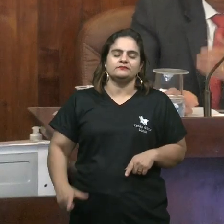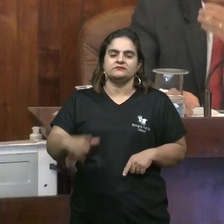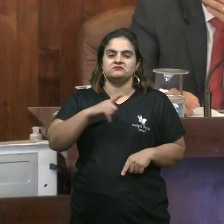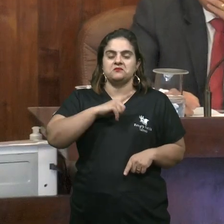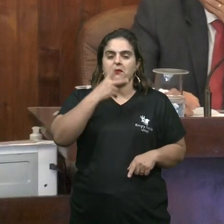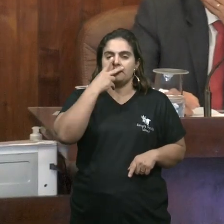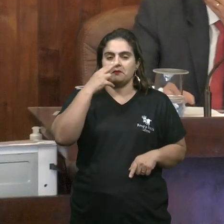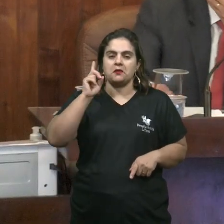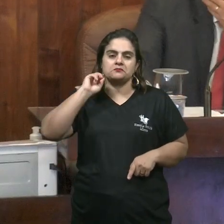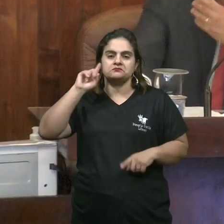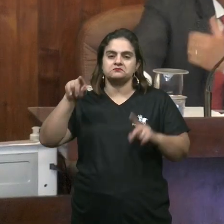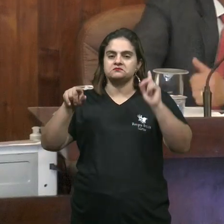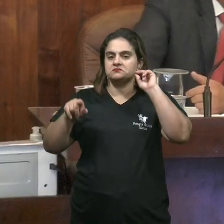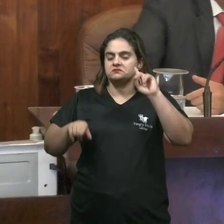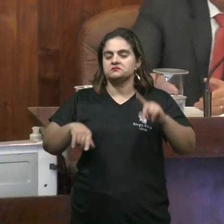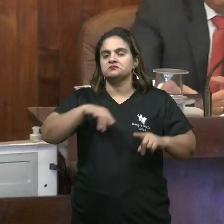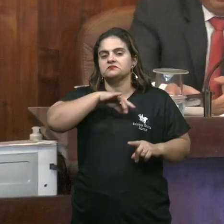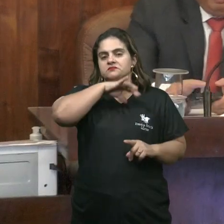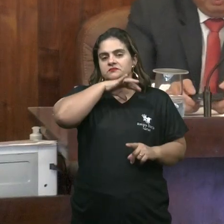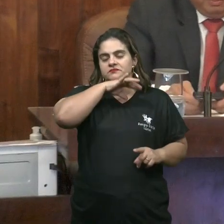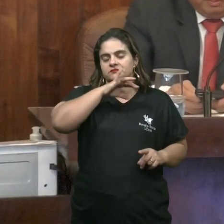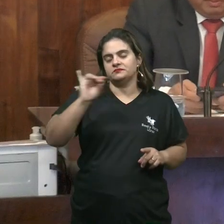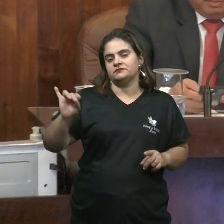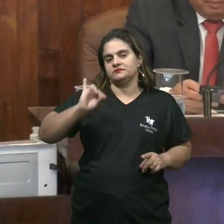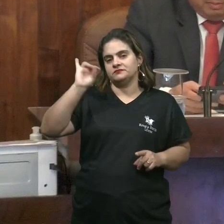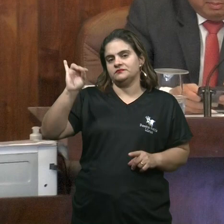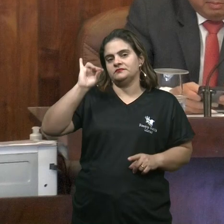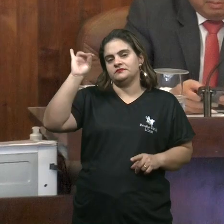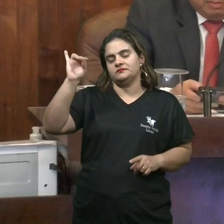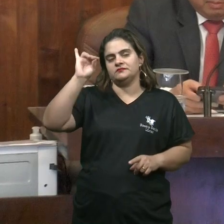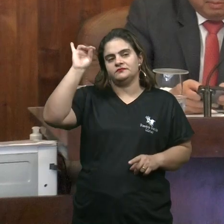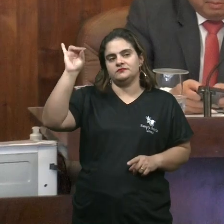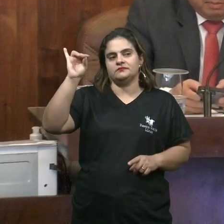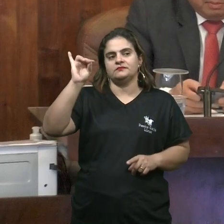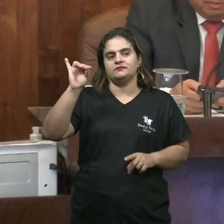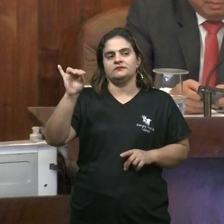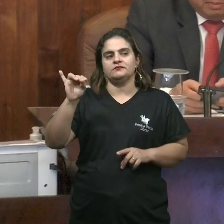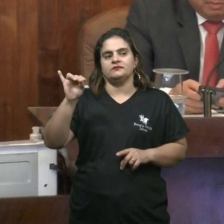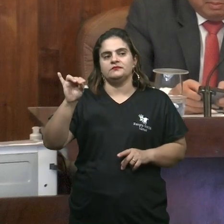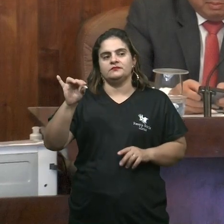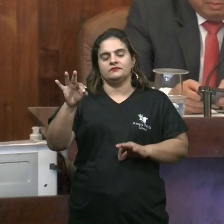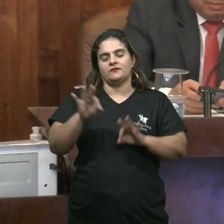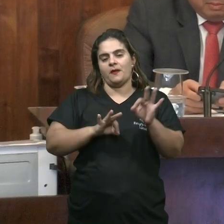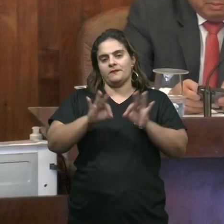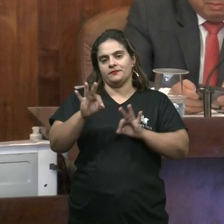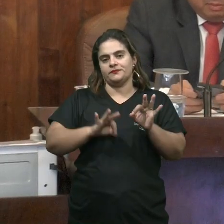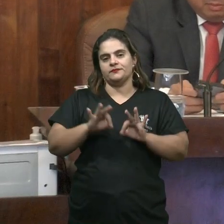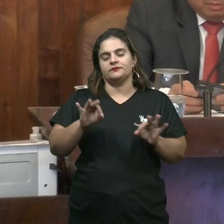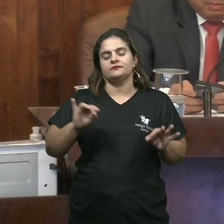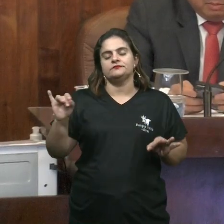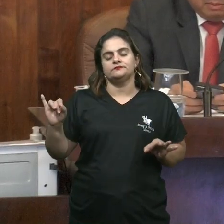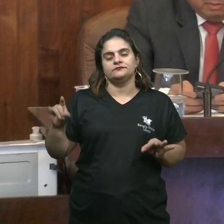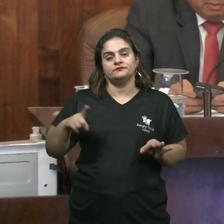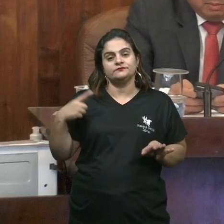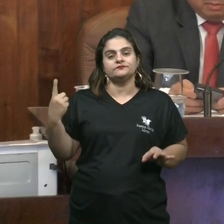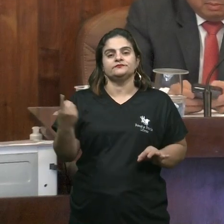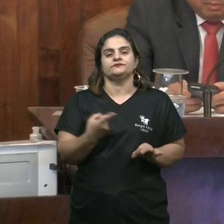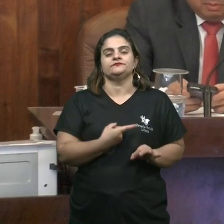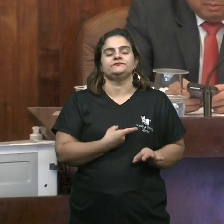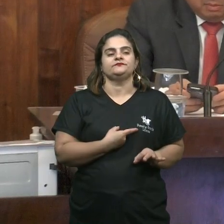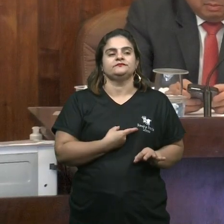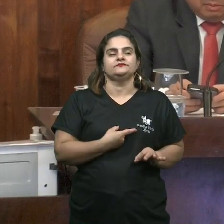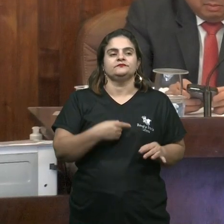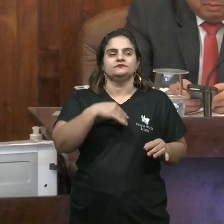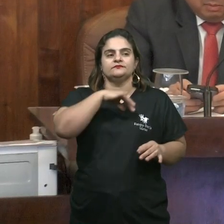os olhos para a causa animal, para essa importante e relevante causa que é a causa de todos nós, né, que é a